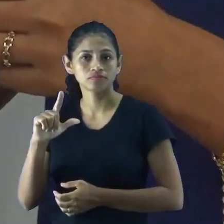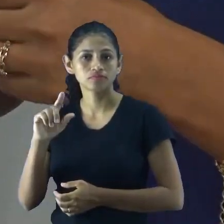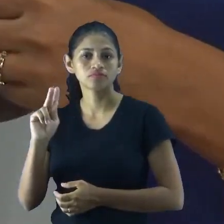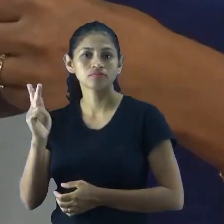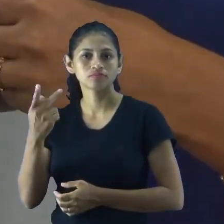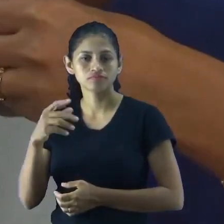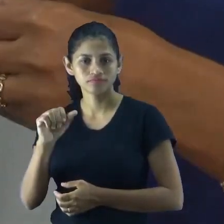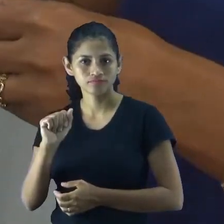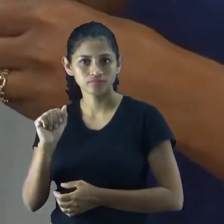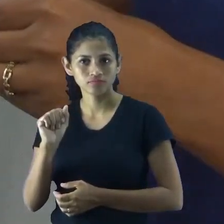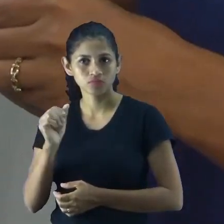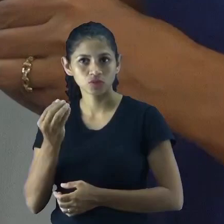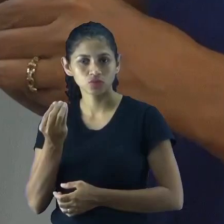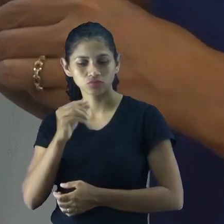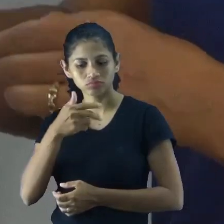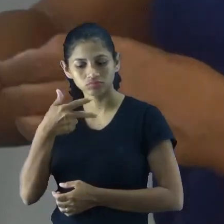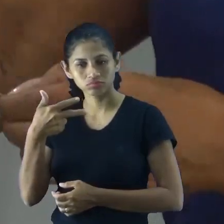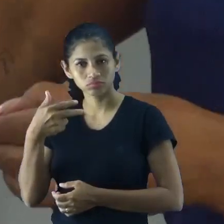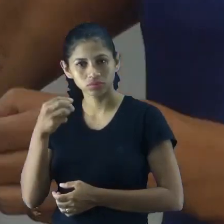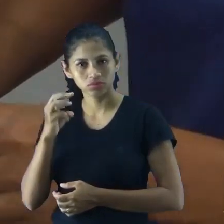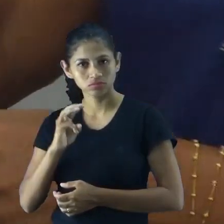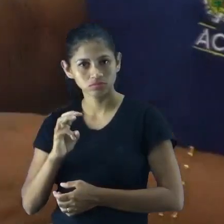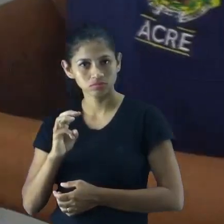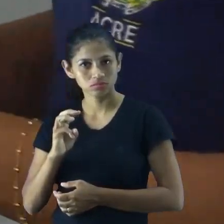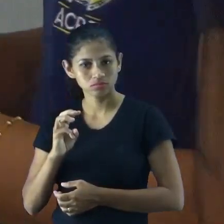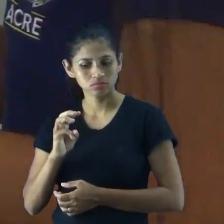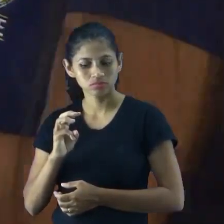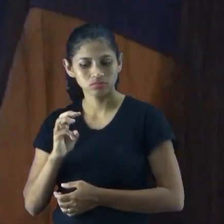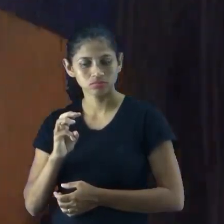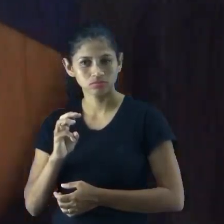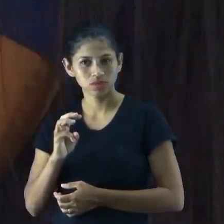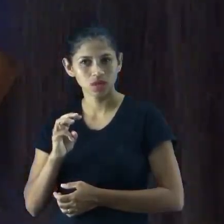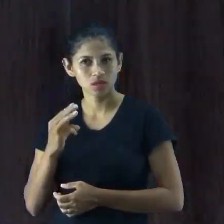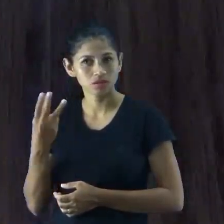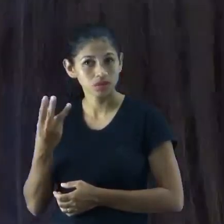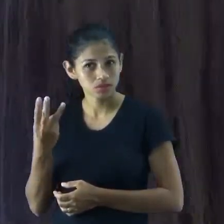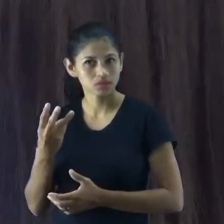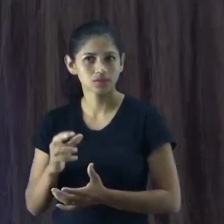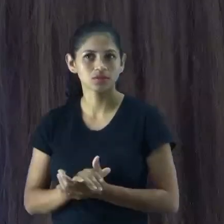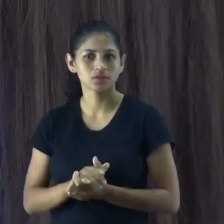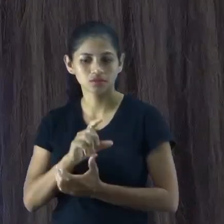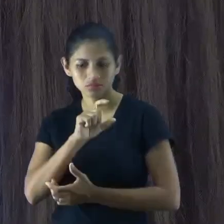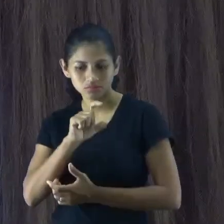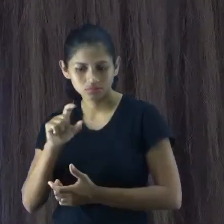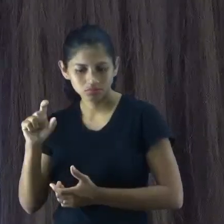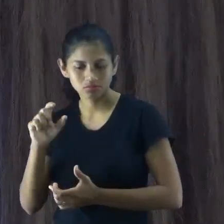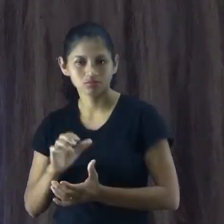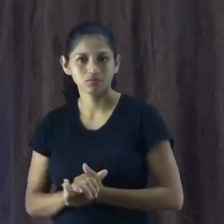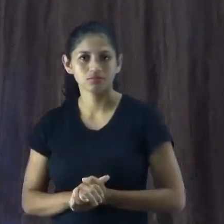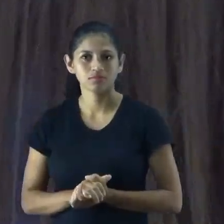certo vamos colocar aqui na próxima linha aqui da nossa tabela